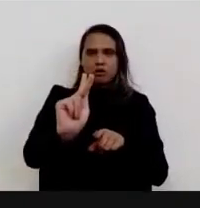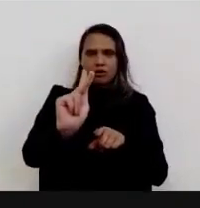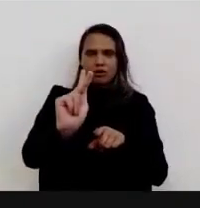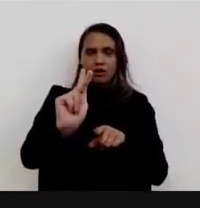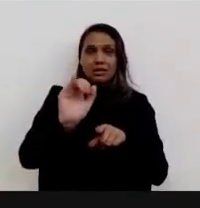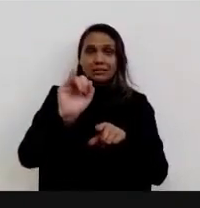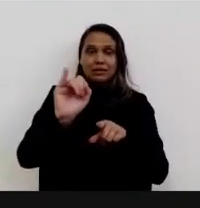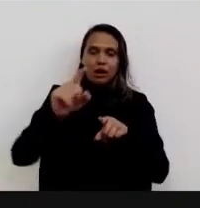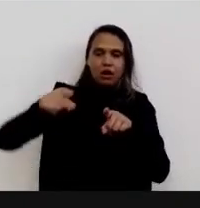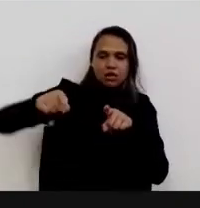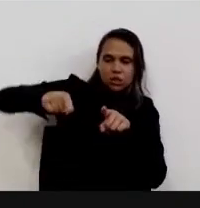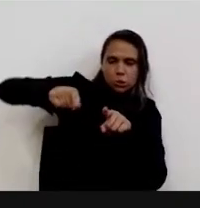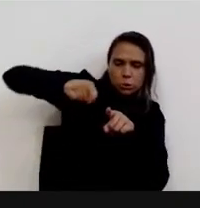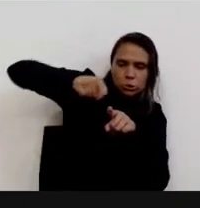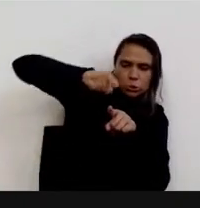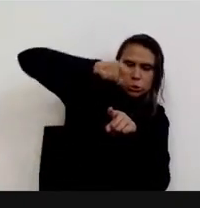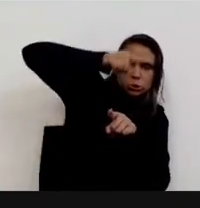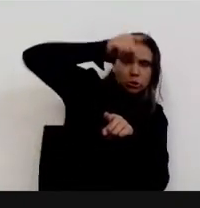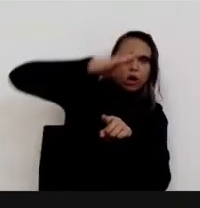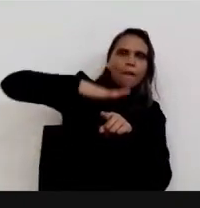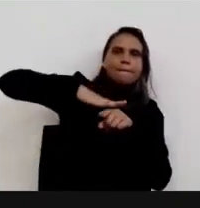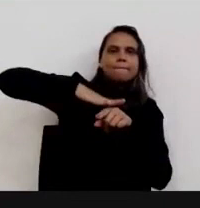curva.